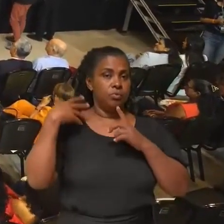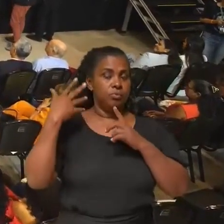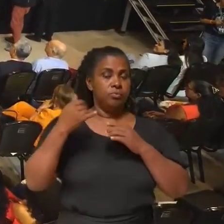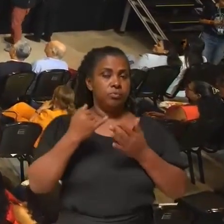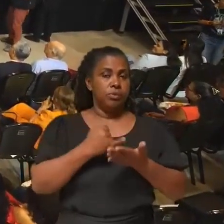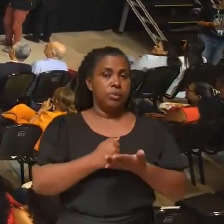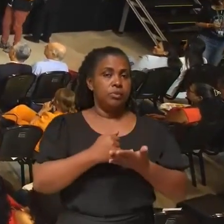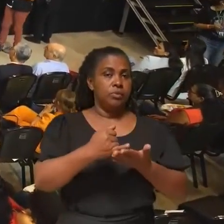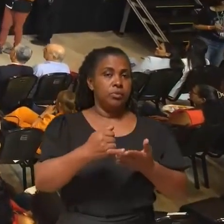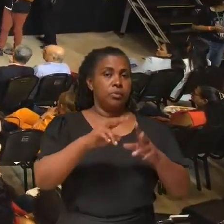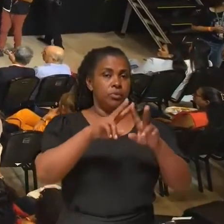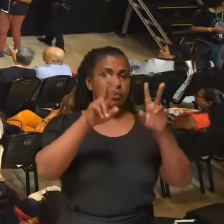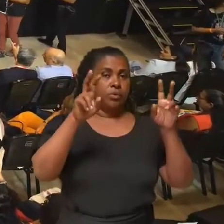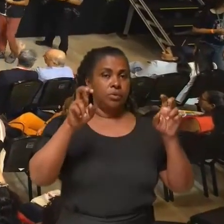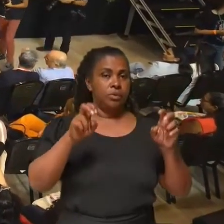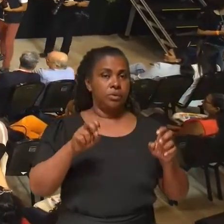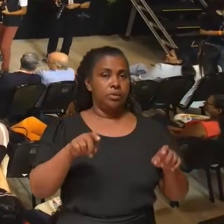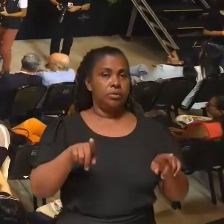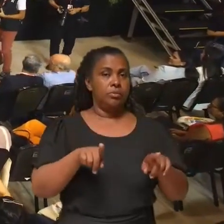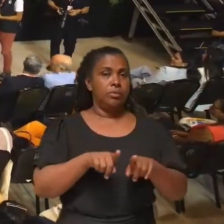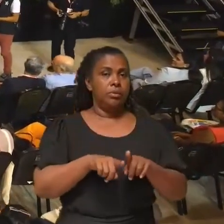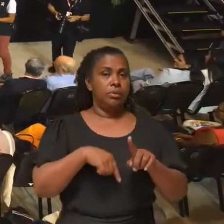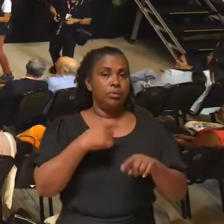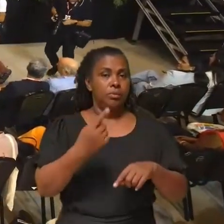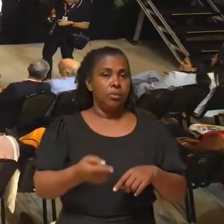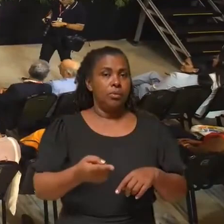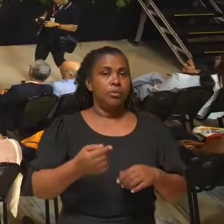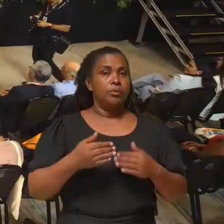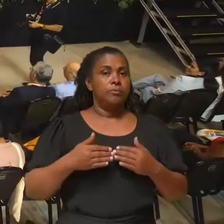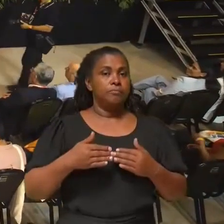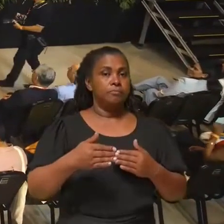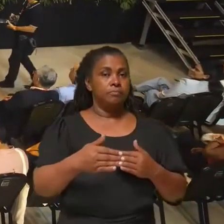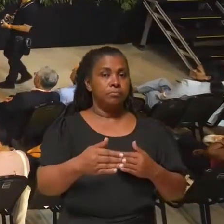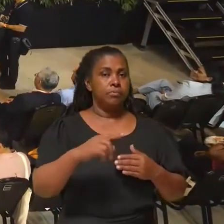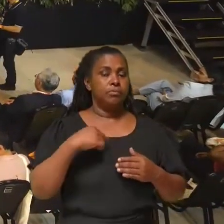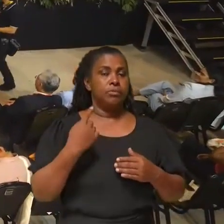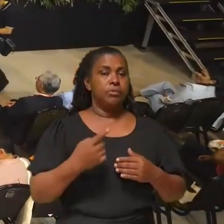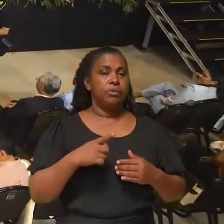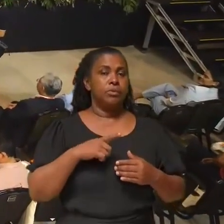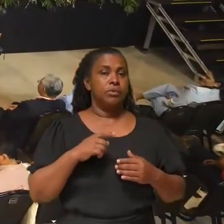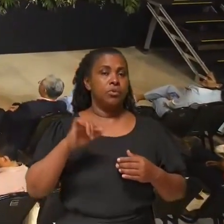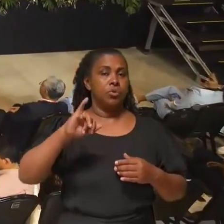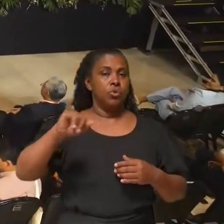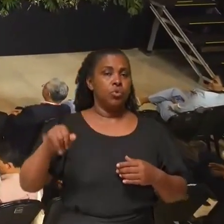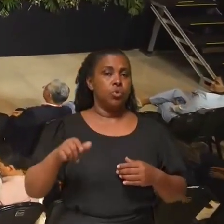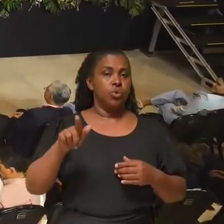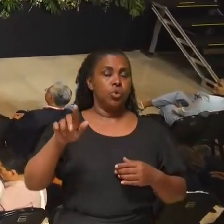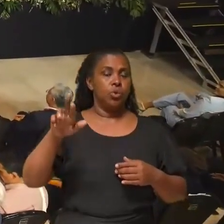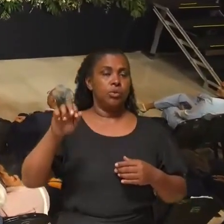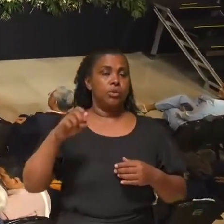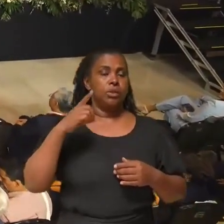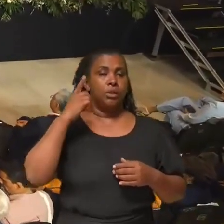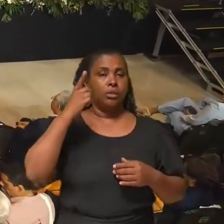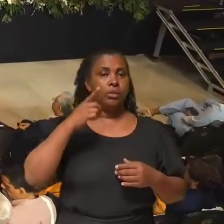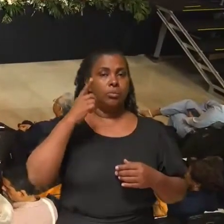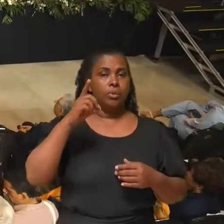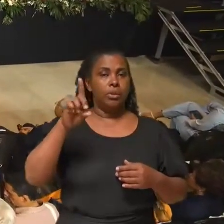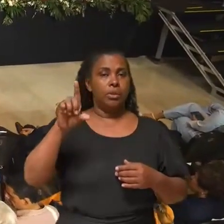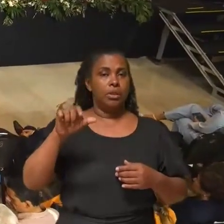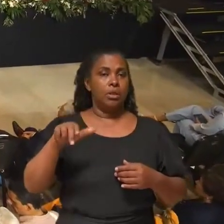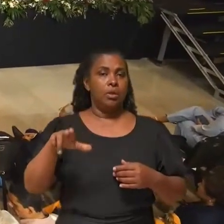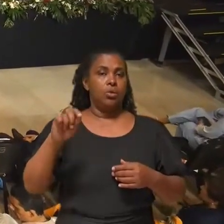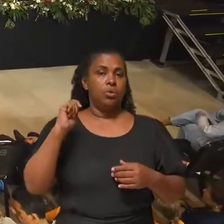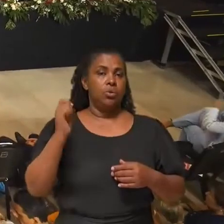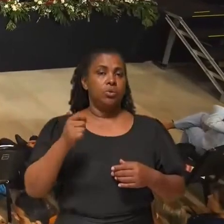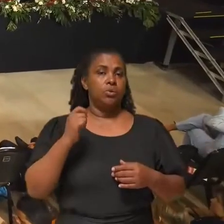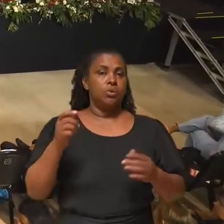E depois, na sequência, nós teremos o Jorge, a deputada Laura Cito, Rio Grande do Sul, e encerraremos com a deputada